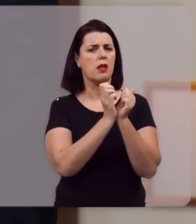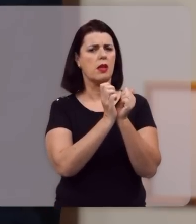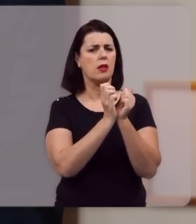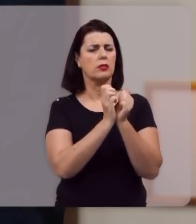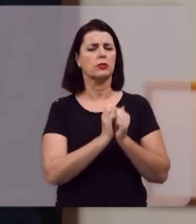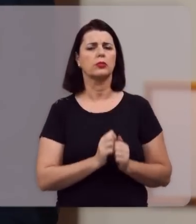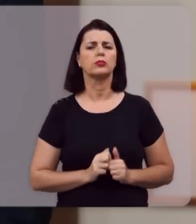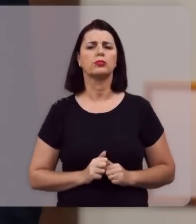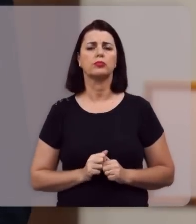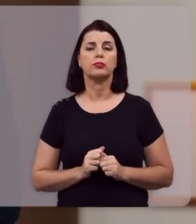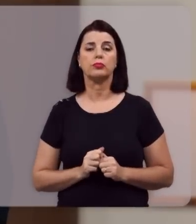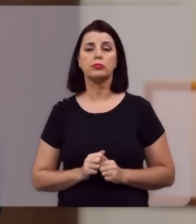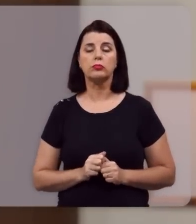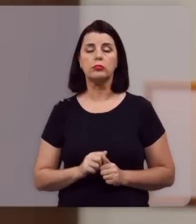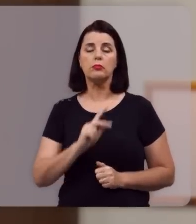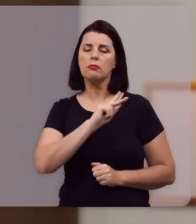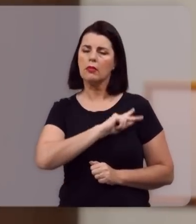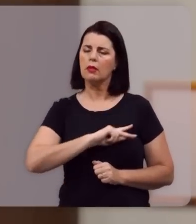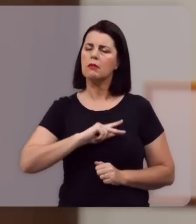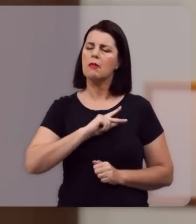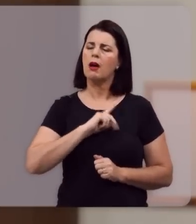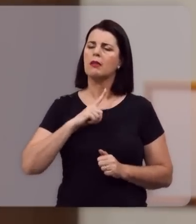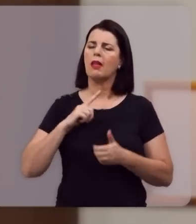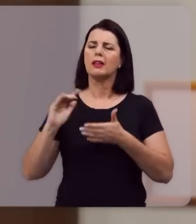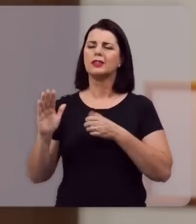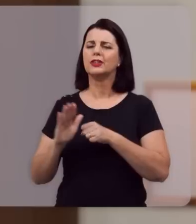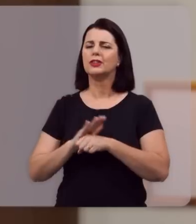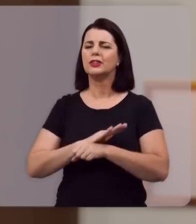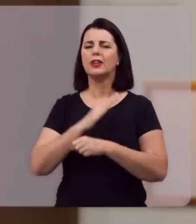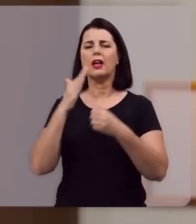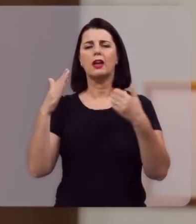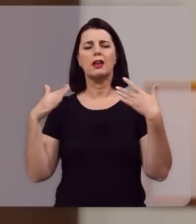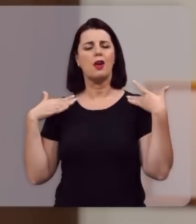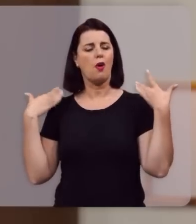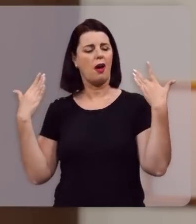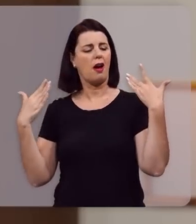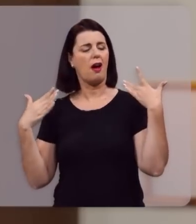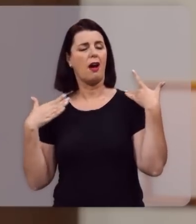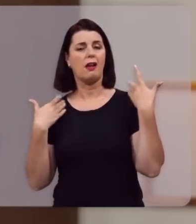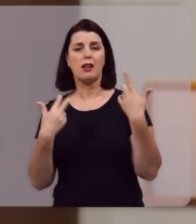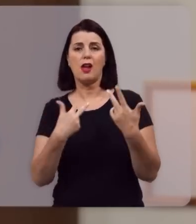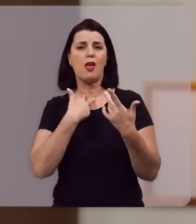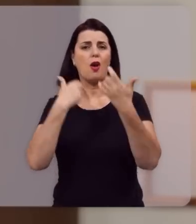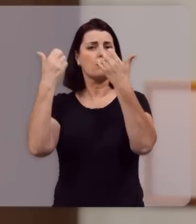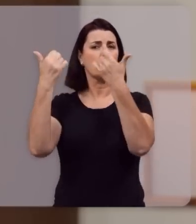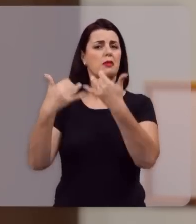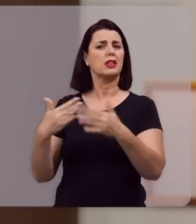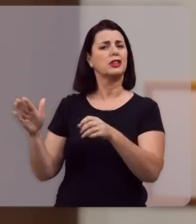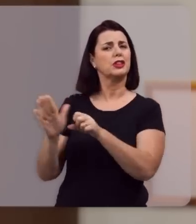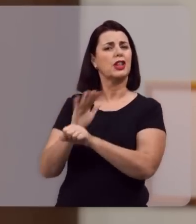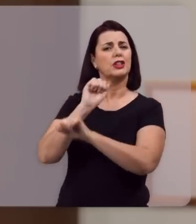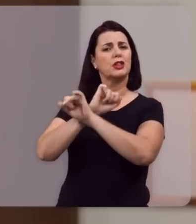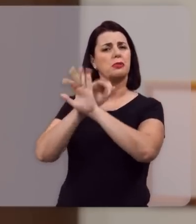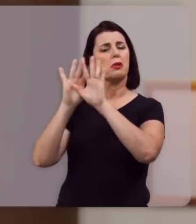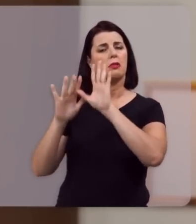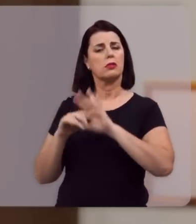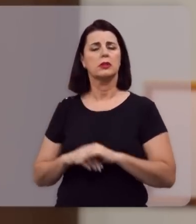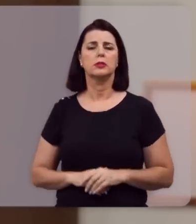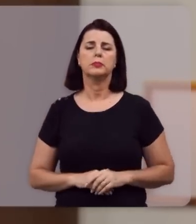algemas, Paulo está transbordando de uma alegria indizível e cheia de glória.